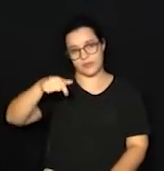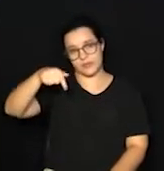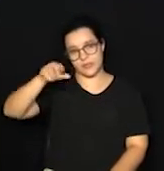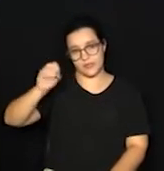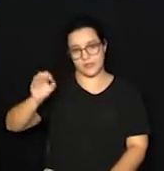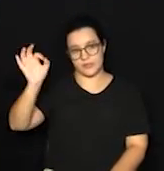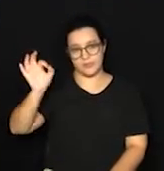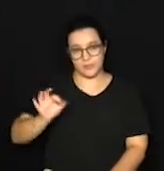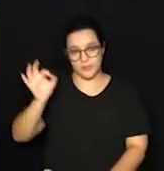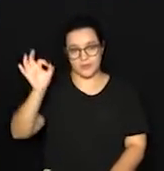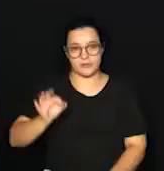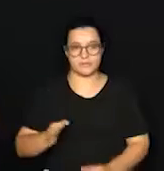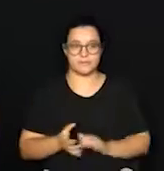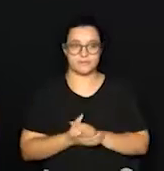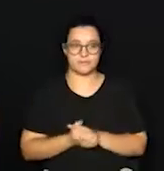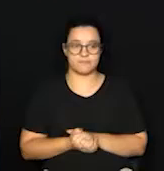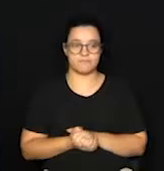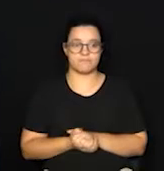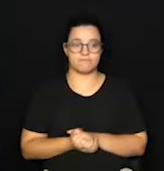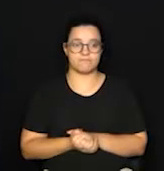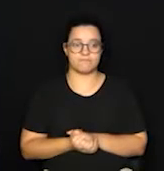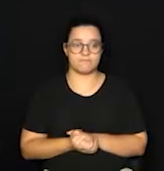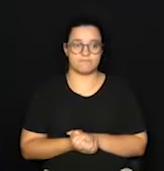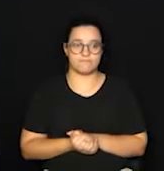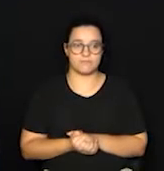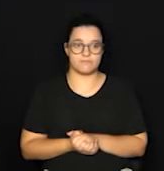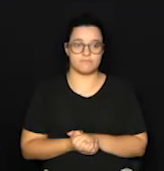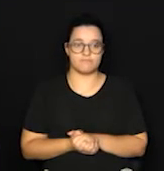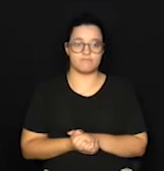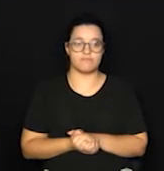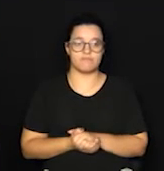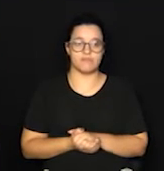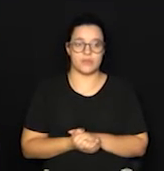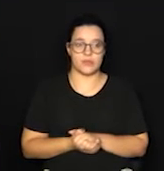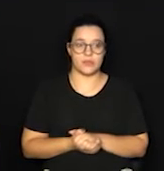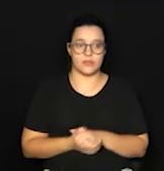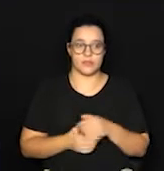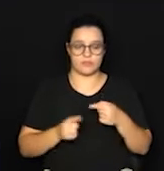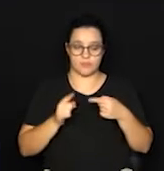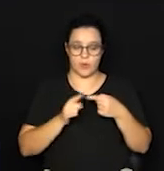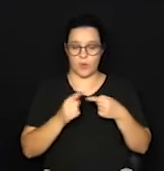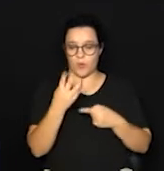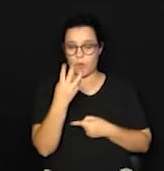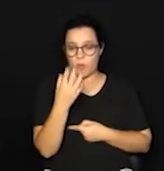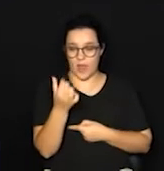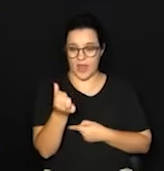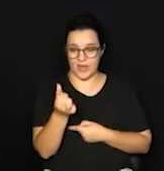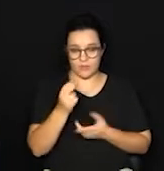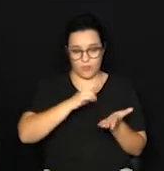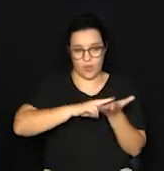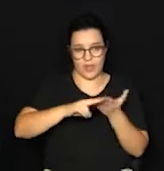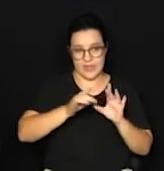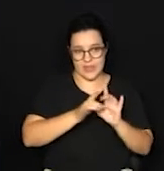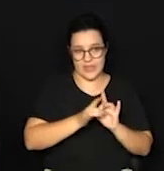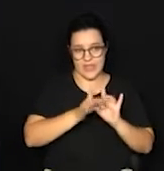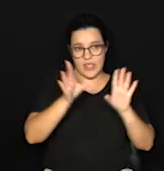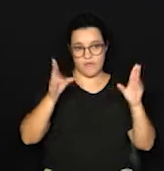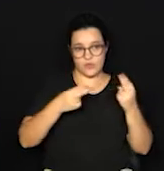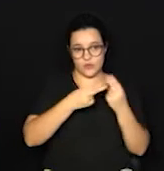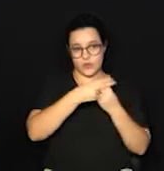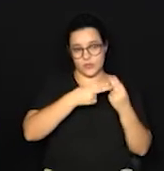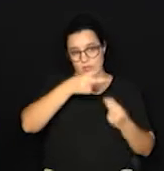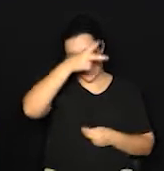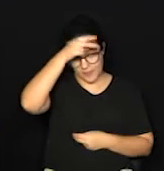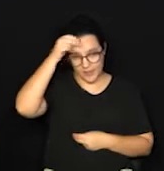70,77% dos leitos ocupados. Então, nós temos 46 leitos livres no SUS municipal,